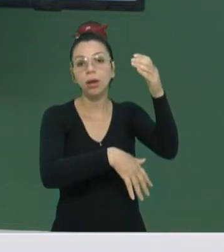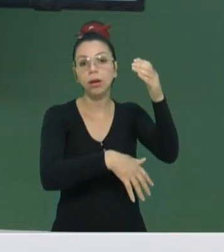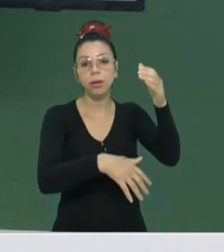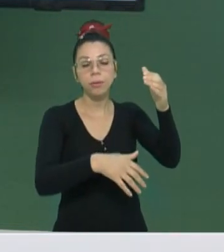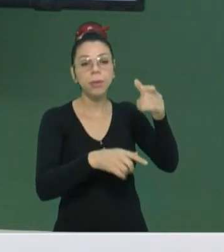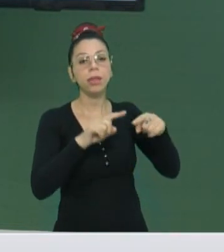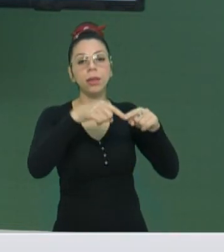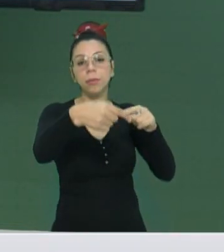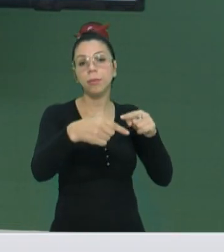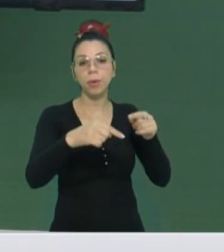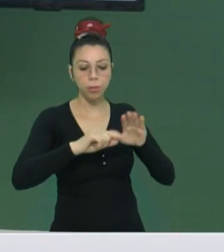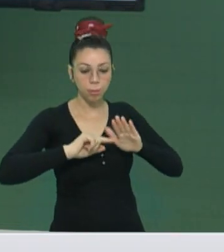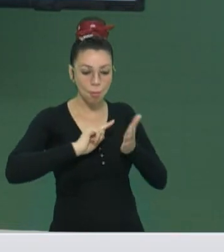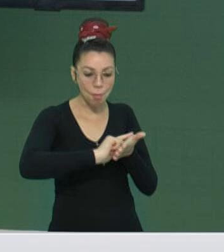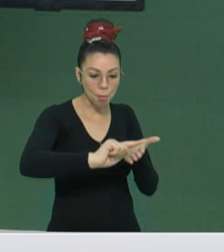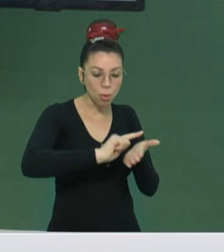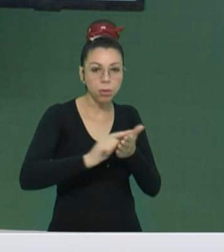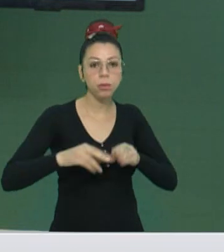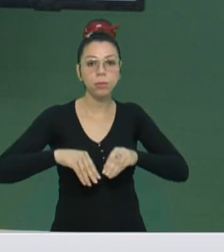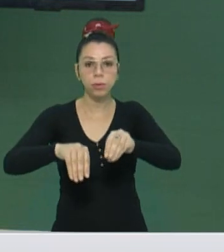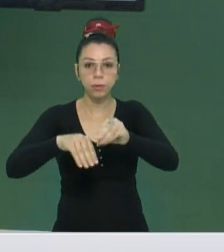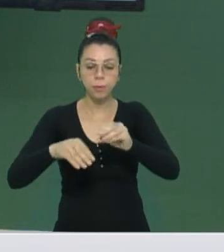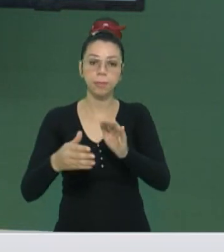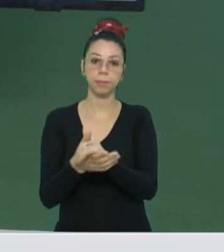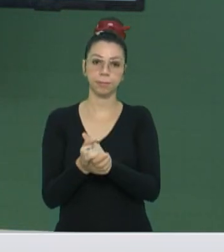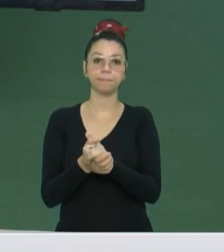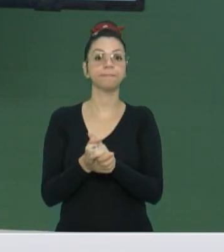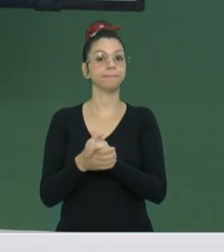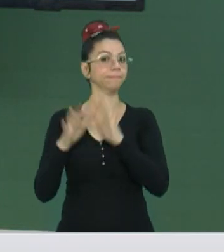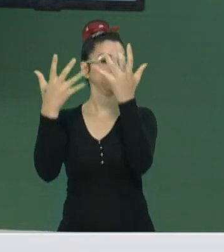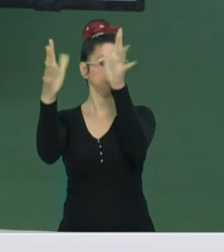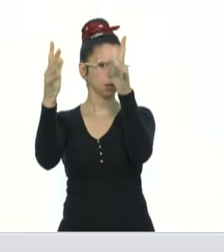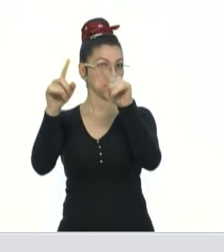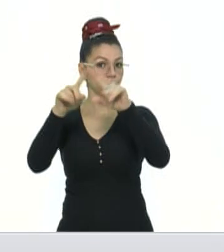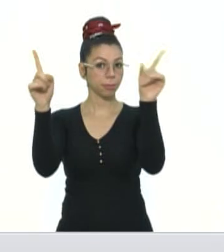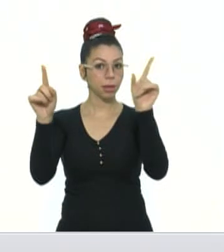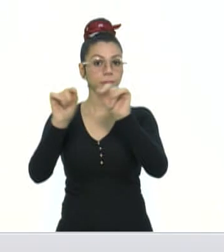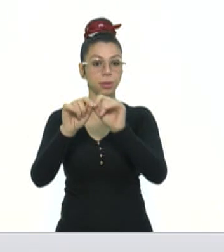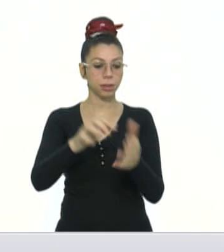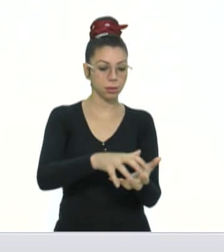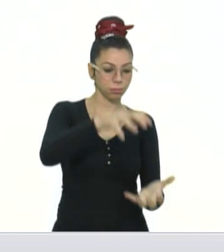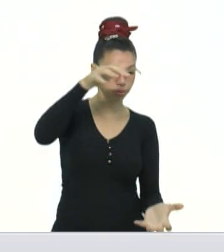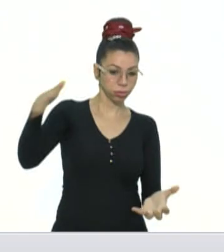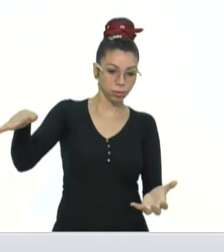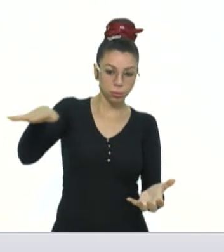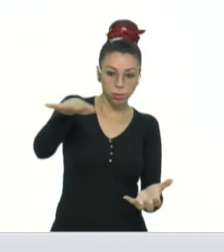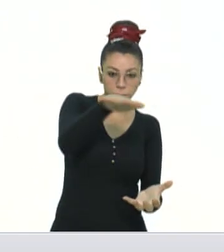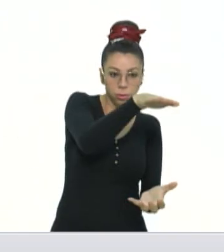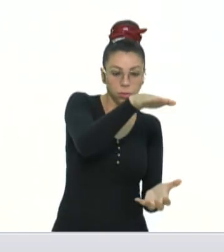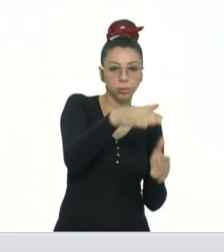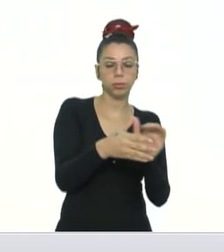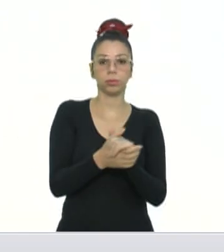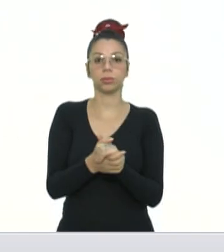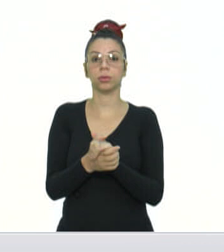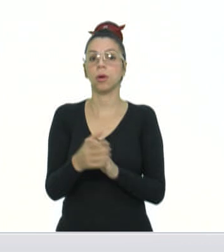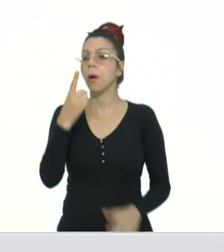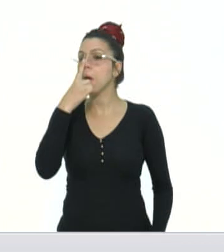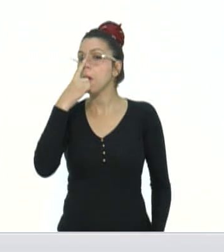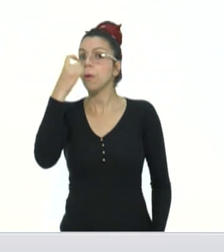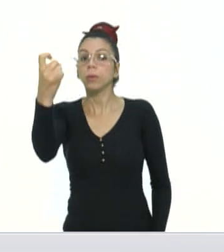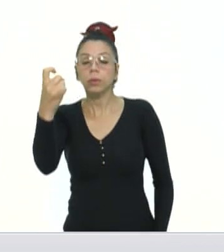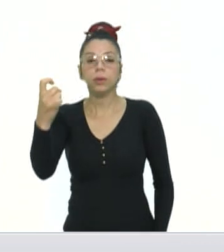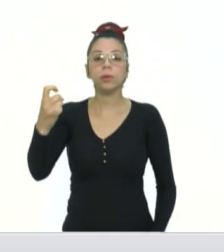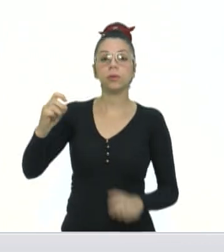Parabéns, ótimo, mas tem que tampar, tem que deixar tampadinho. Mantenha a lixeira bem fechada. O lixo na